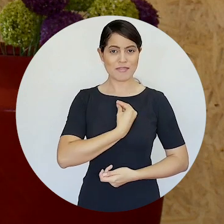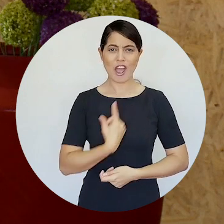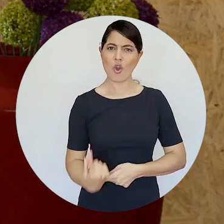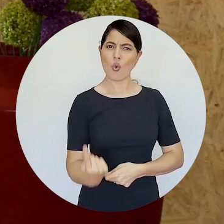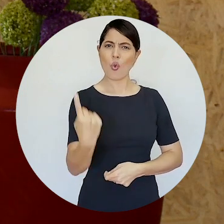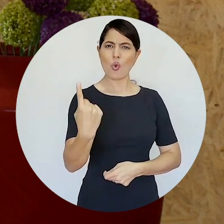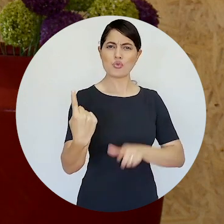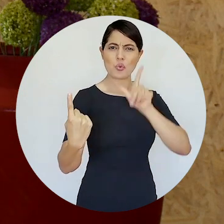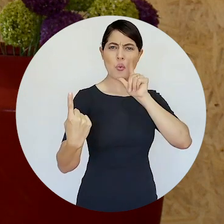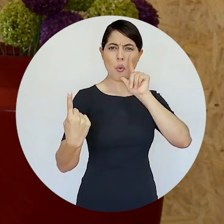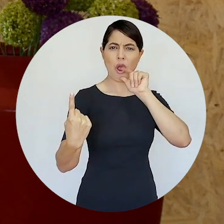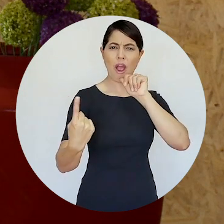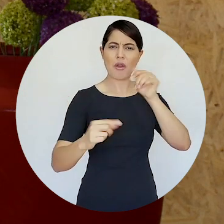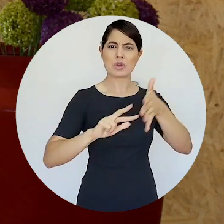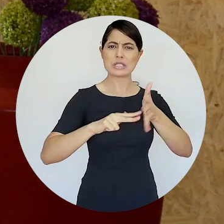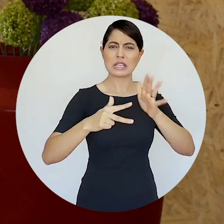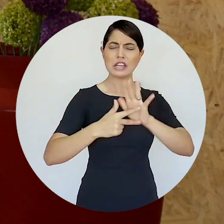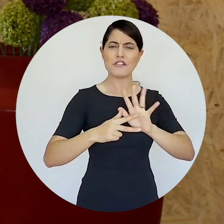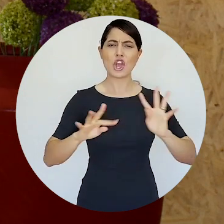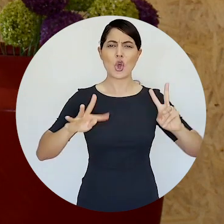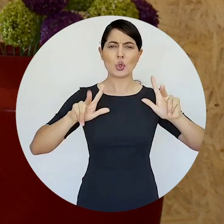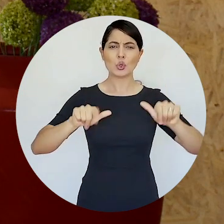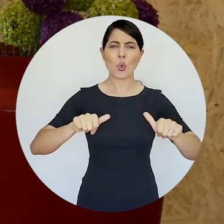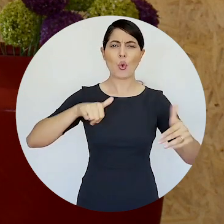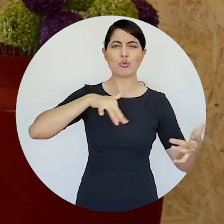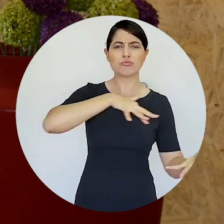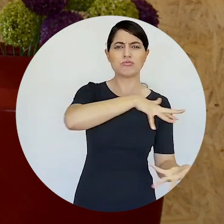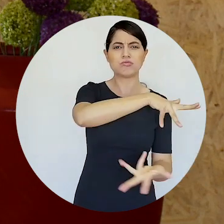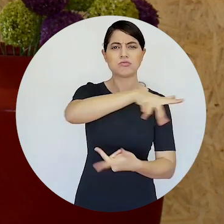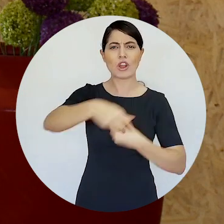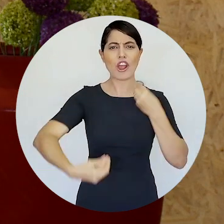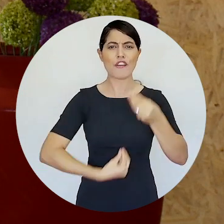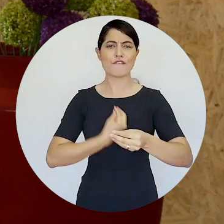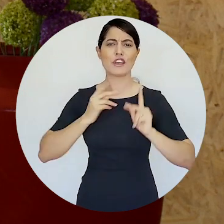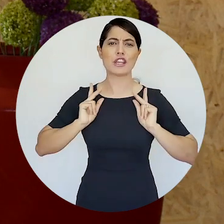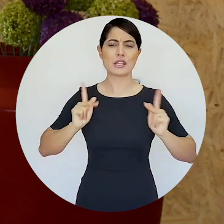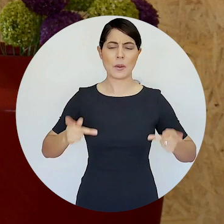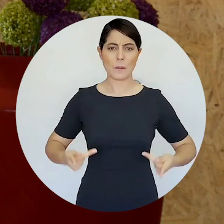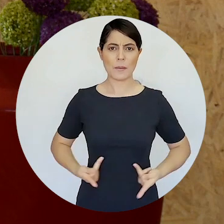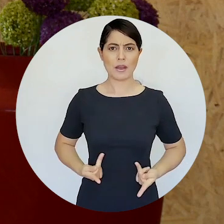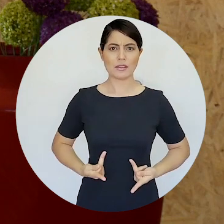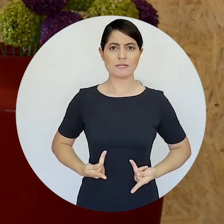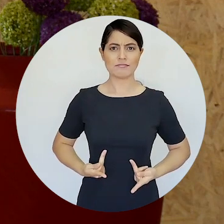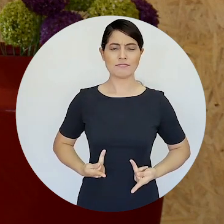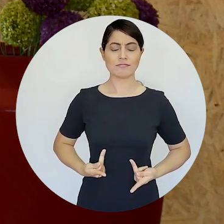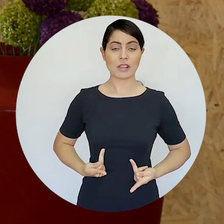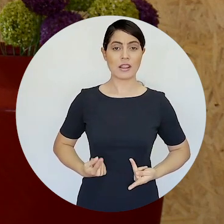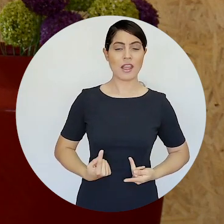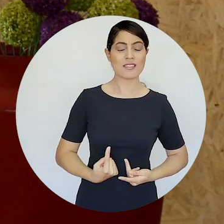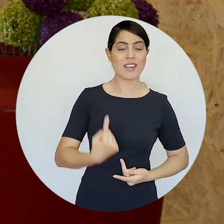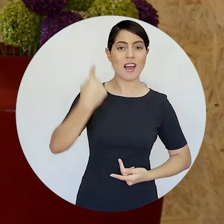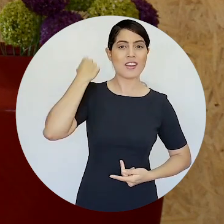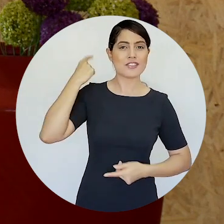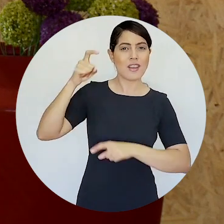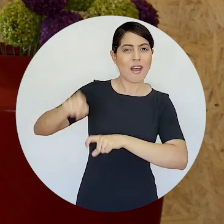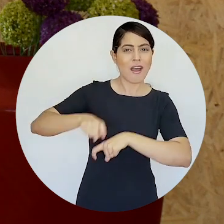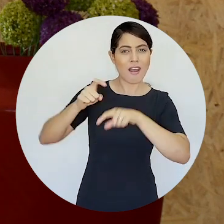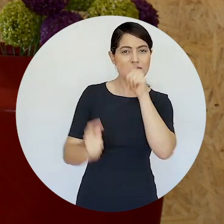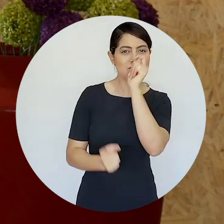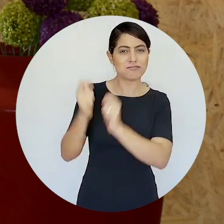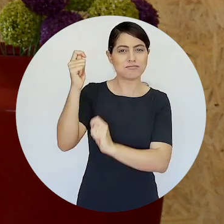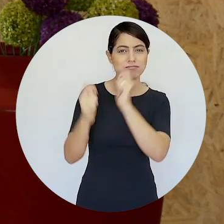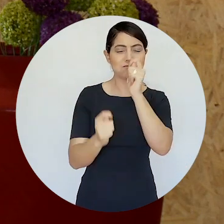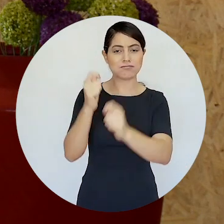é provavelmente o único recurso natural que se relaciona com todos os aspectos da civilização humana, desde o